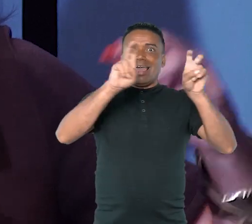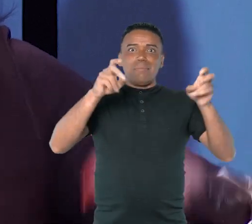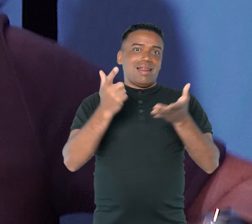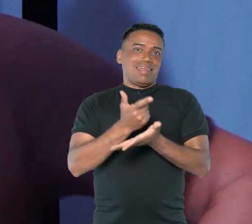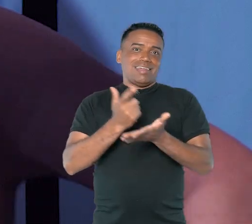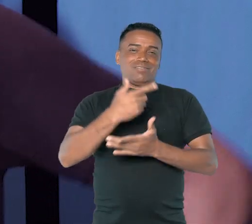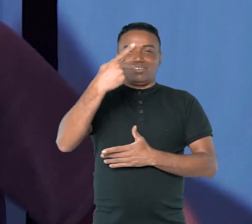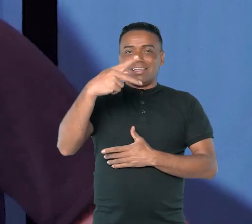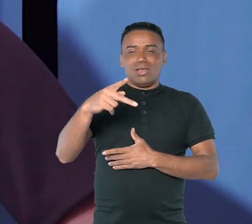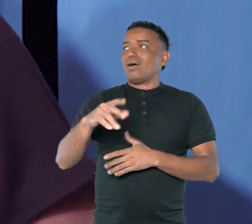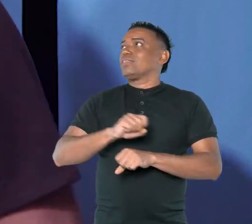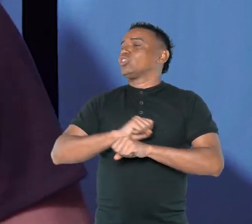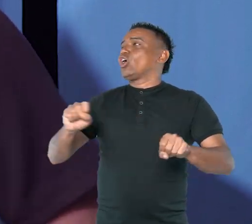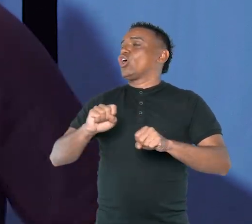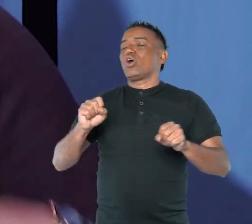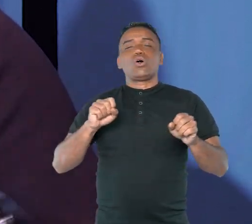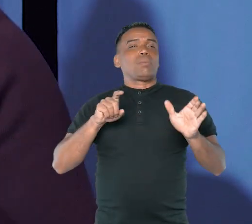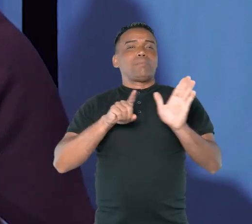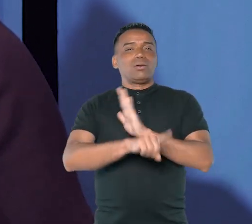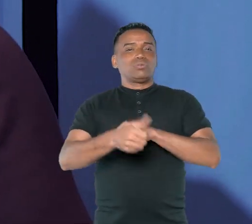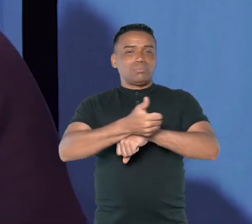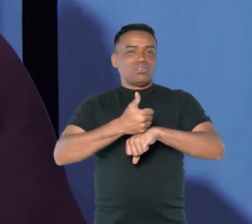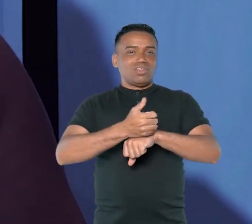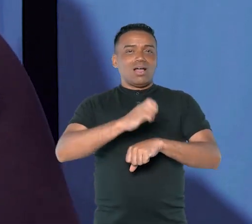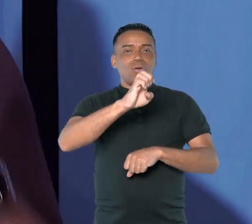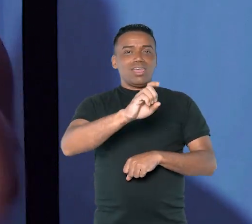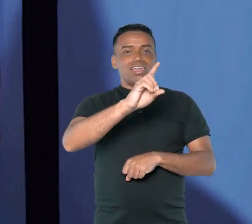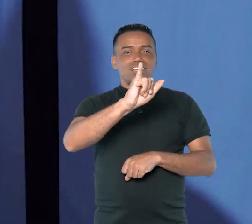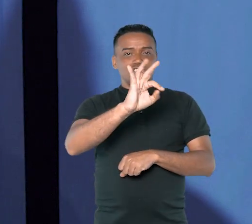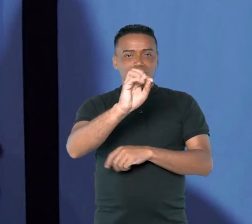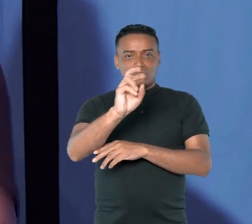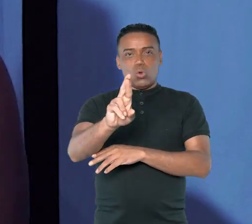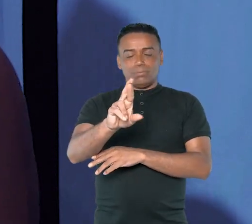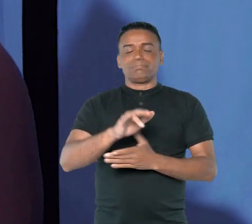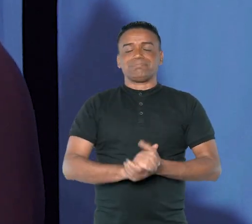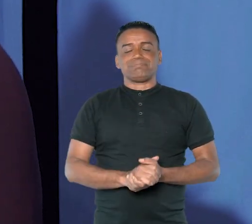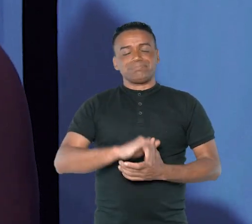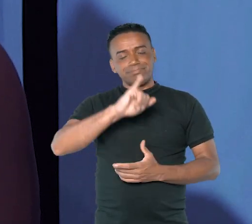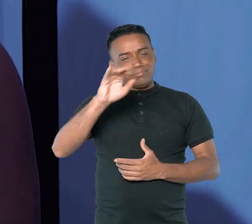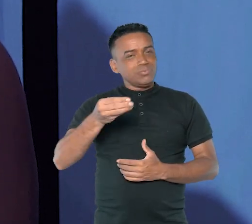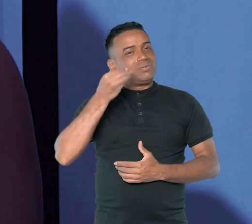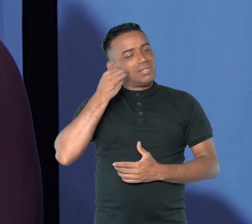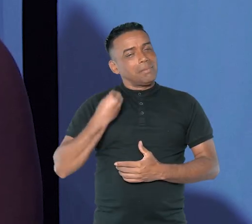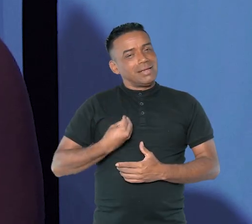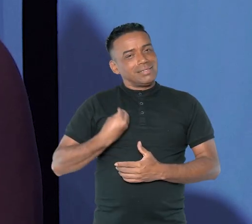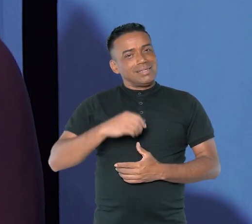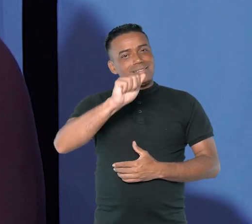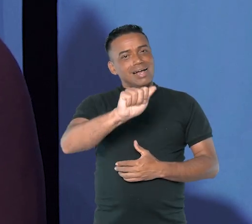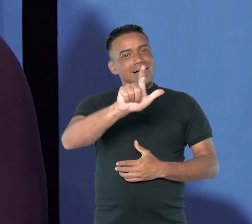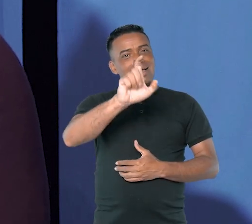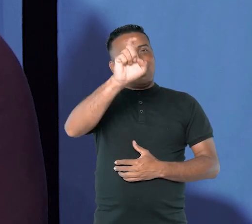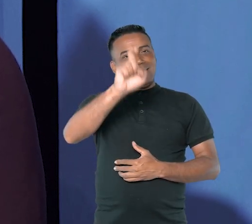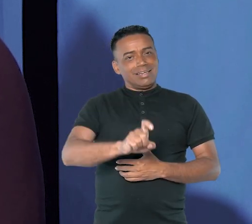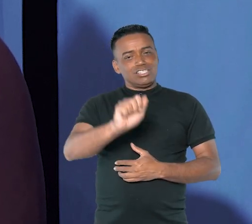Mas é ótimo, adoro perguntas de editor. Bom, primeiro eu preciso dizer que, aproveitando a presença do Alexandre Machado ali, que você acho